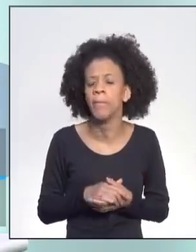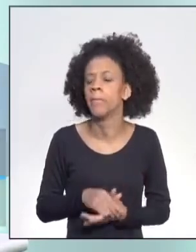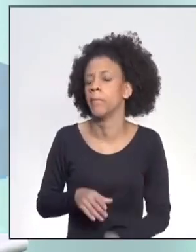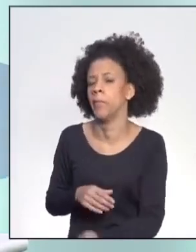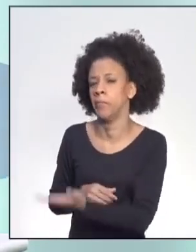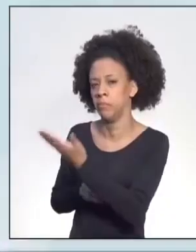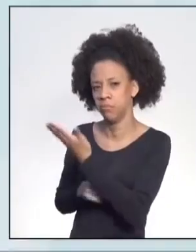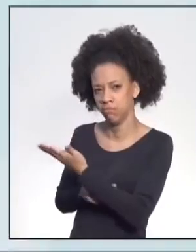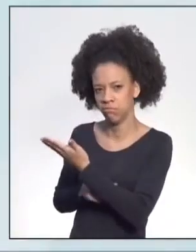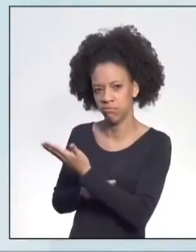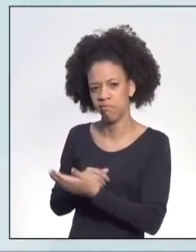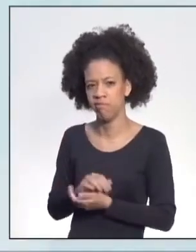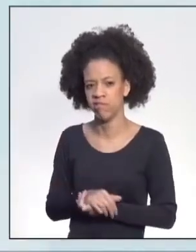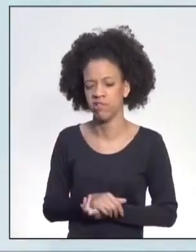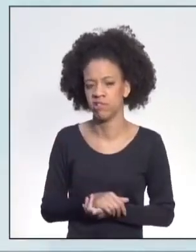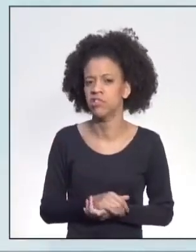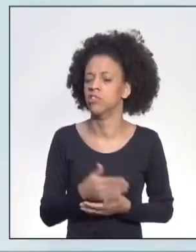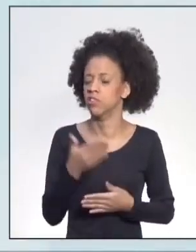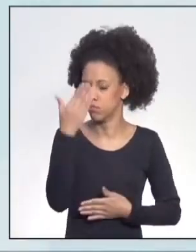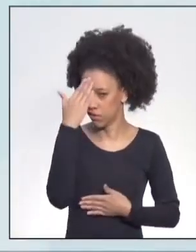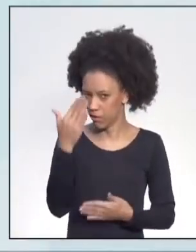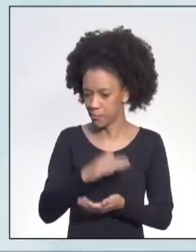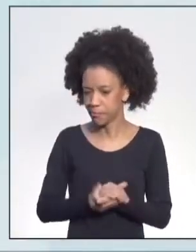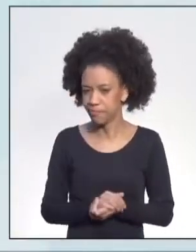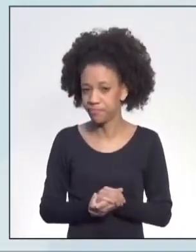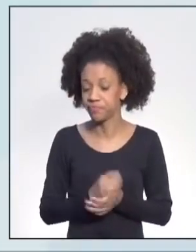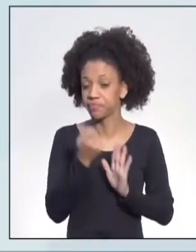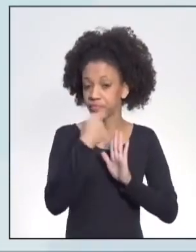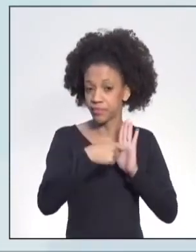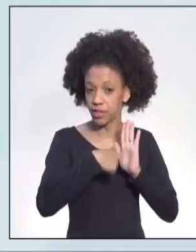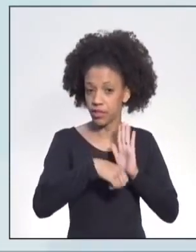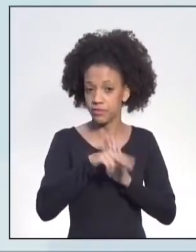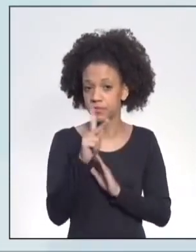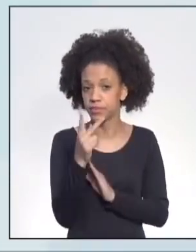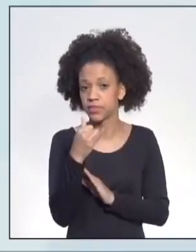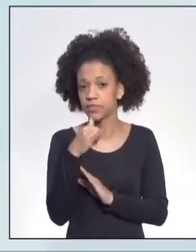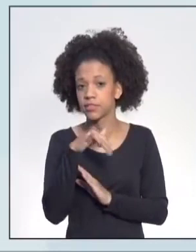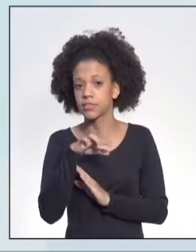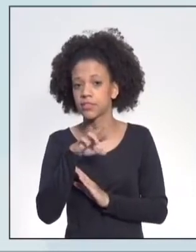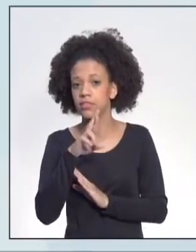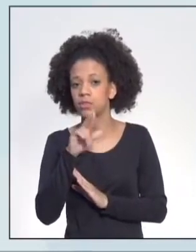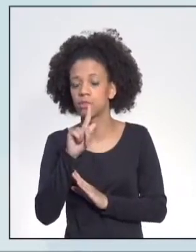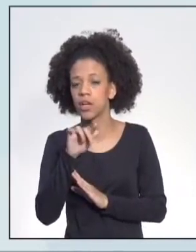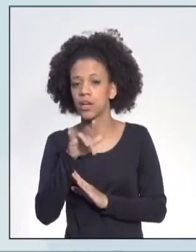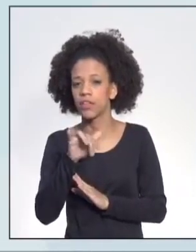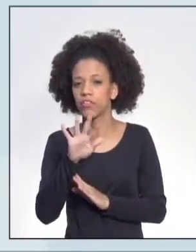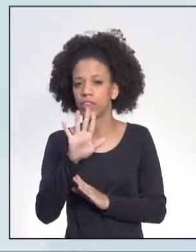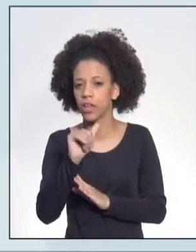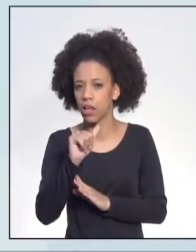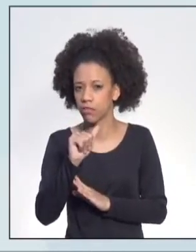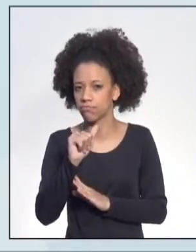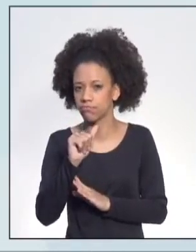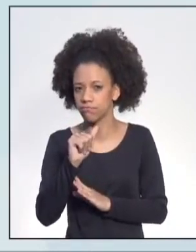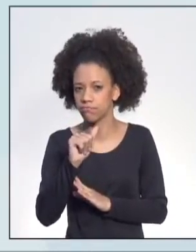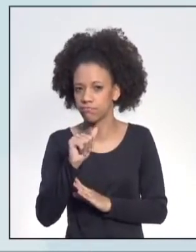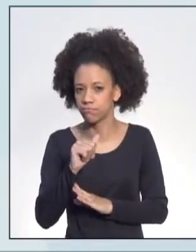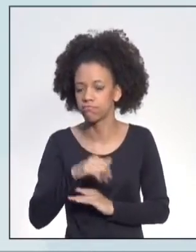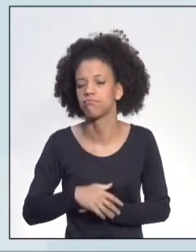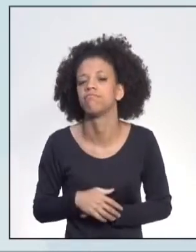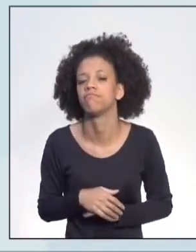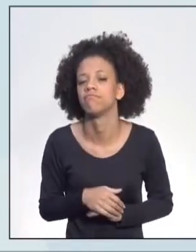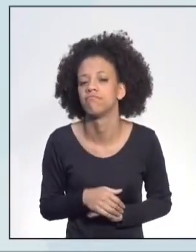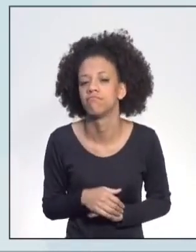tela. Obrigada. Escrita hieroglífica Mais um clique, por